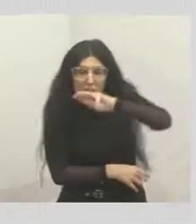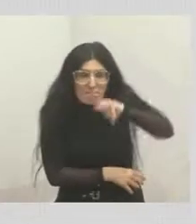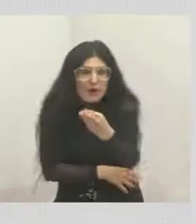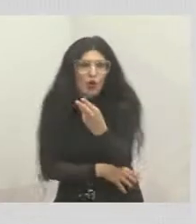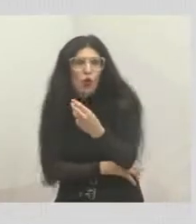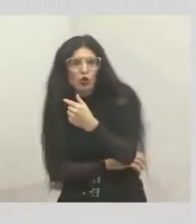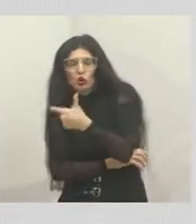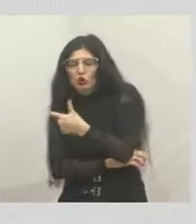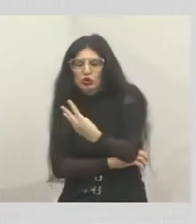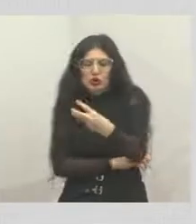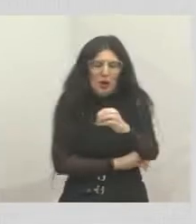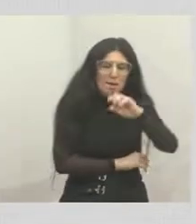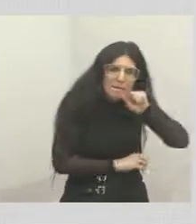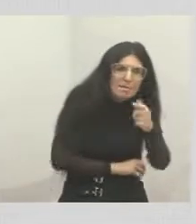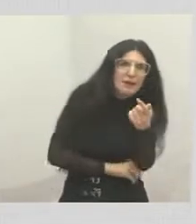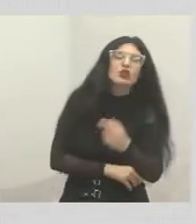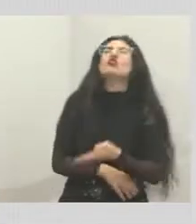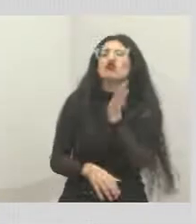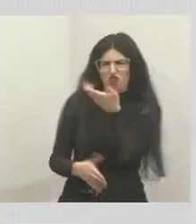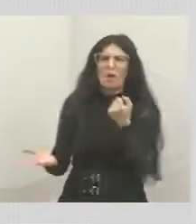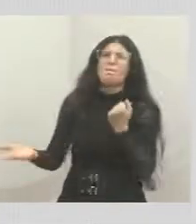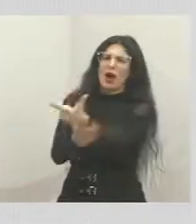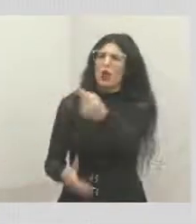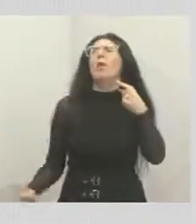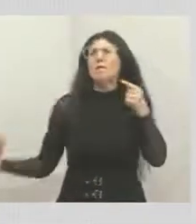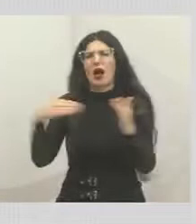27.230.000 e liquidado até o segundo quadrimestre